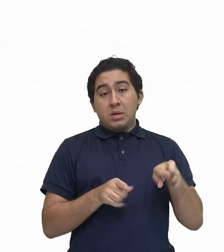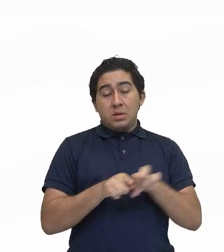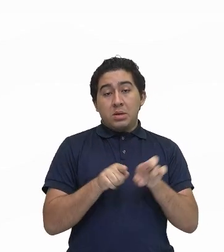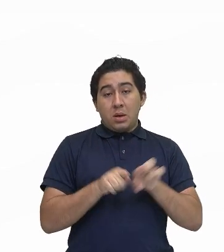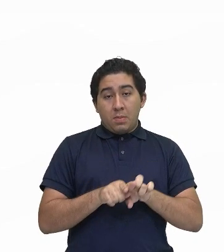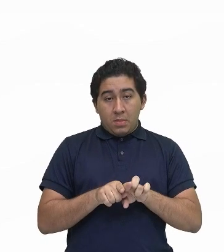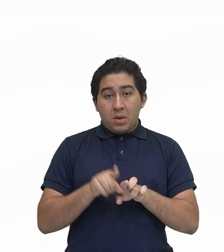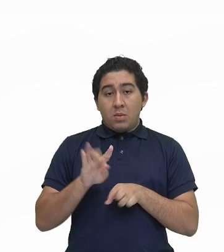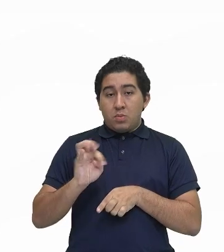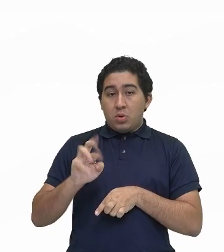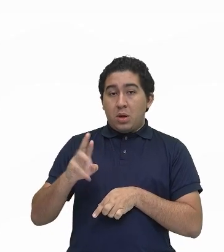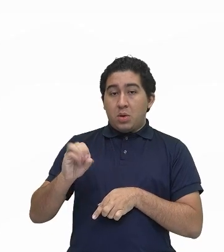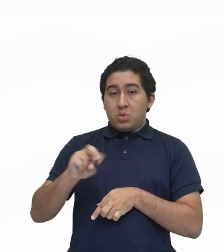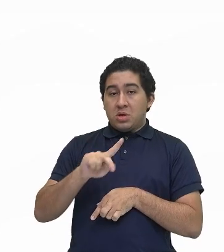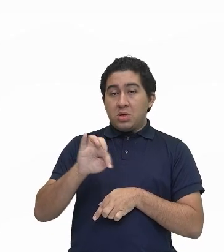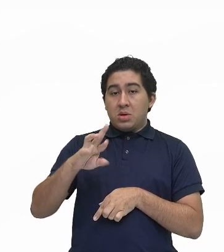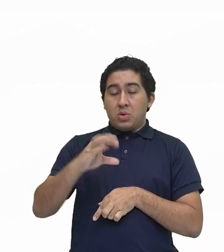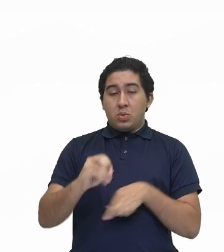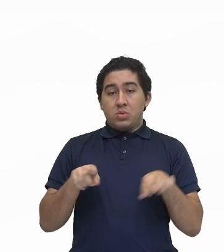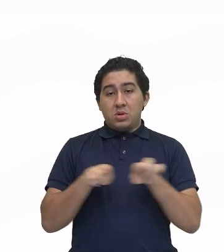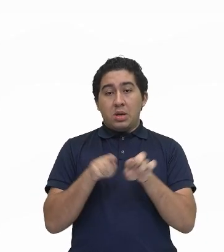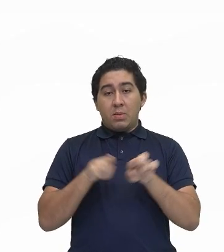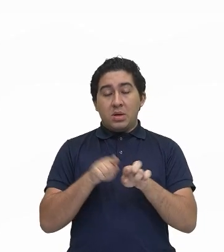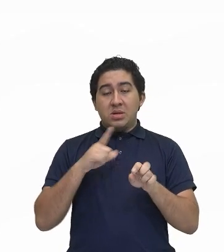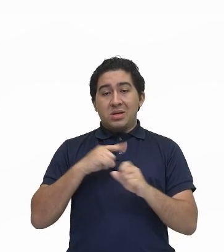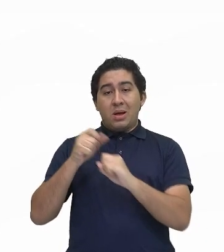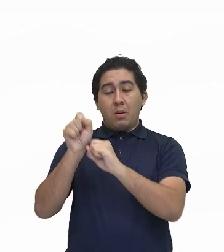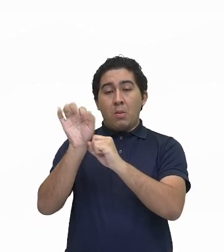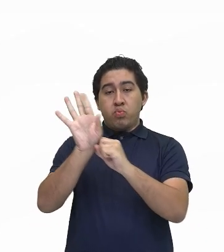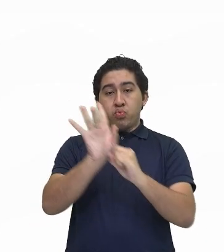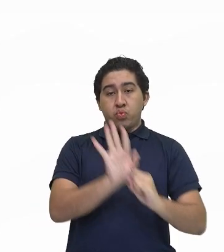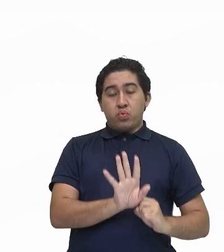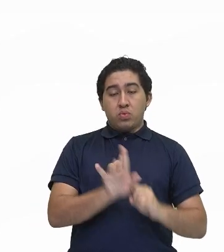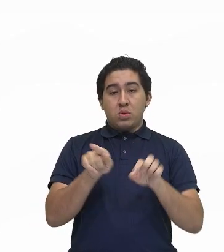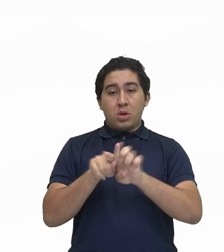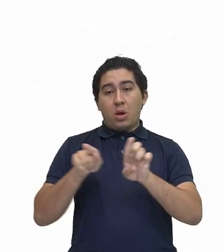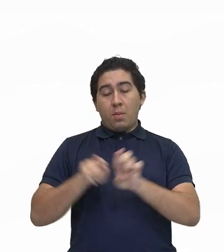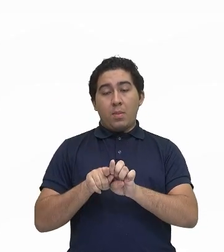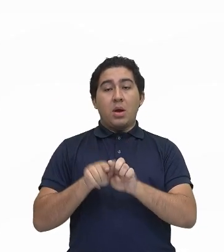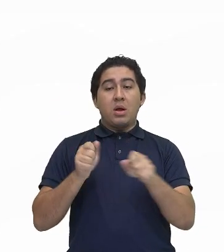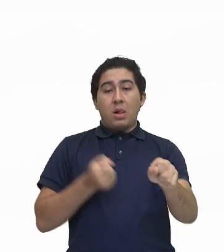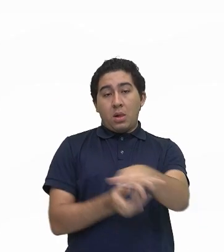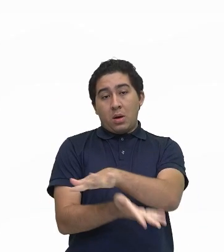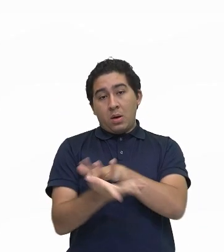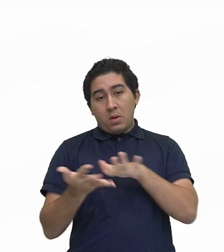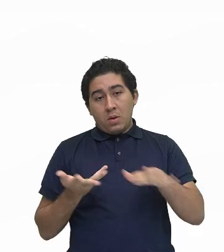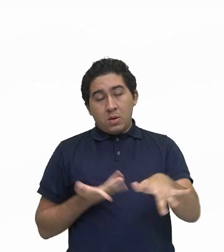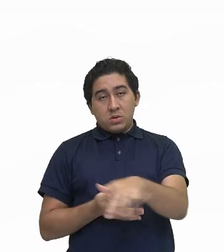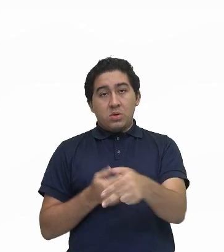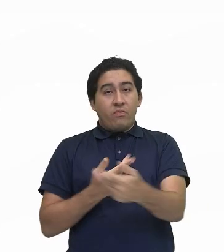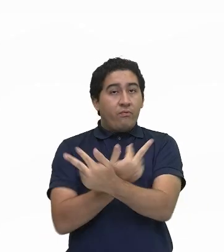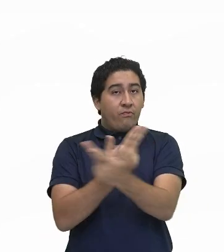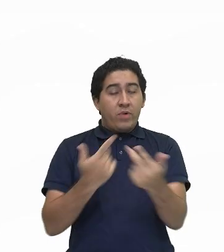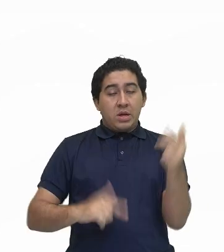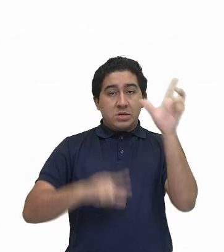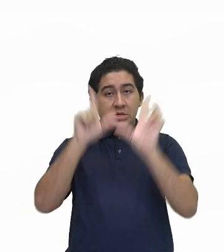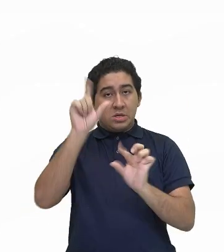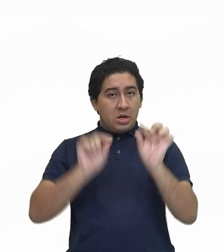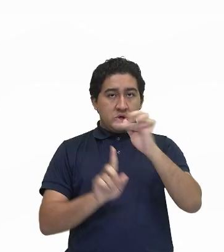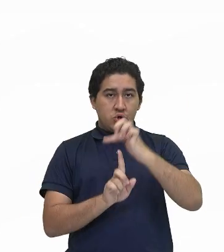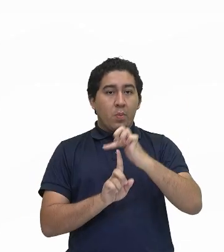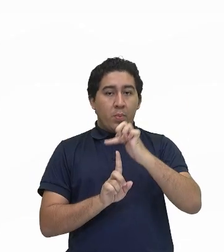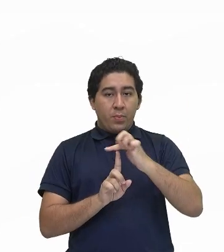planetas, buracos negros, asteroides, galáxias, todos os tipos de